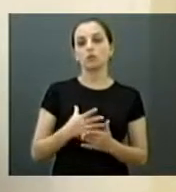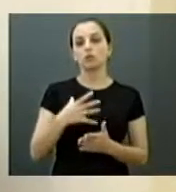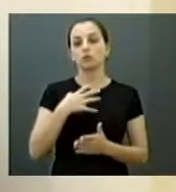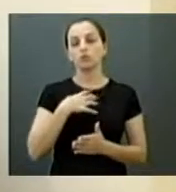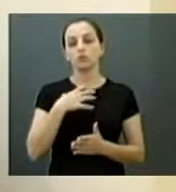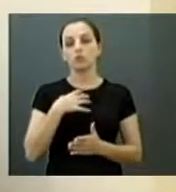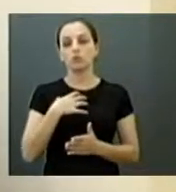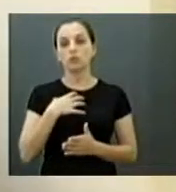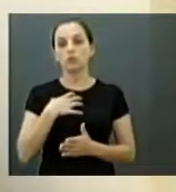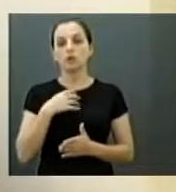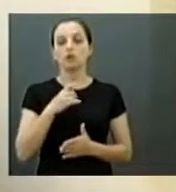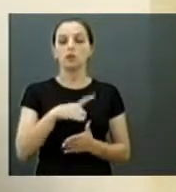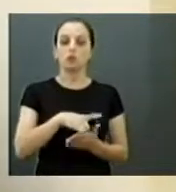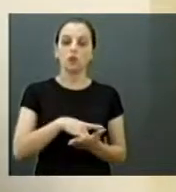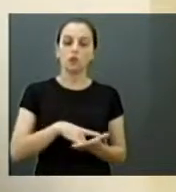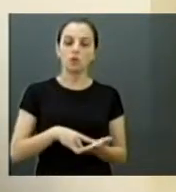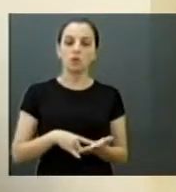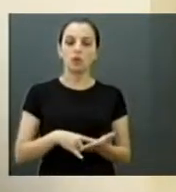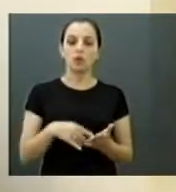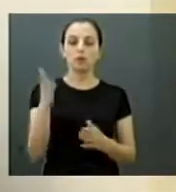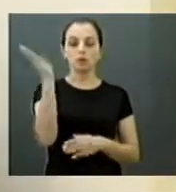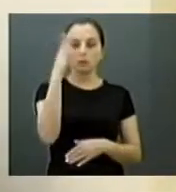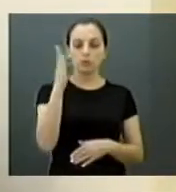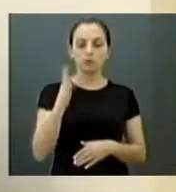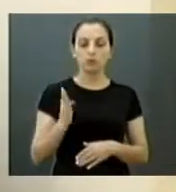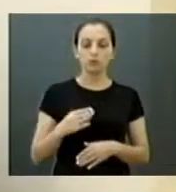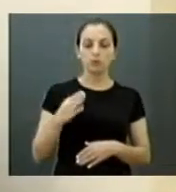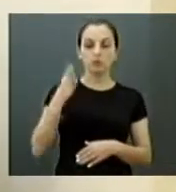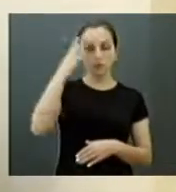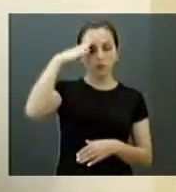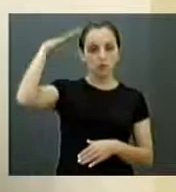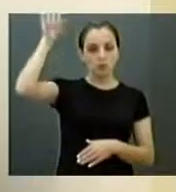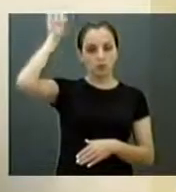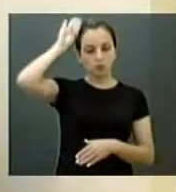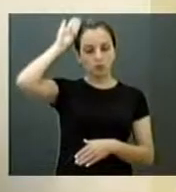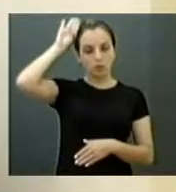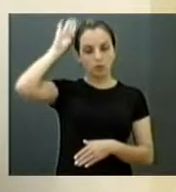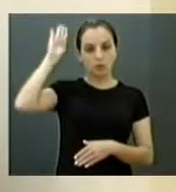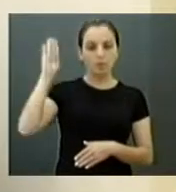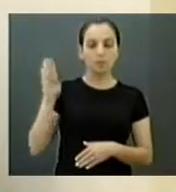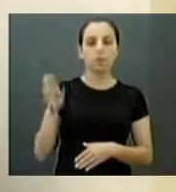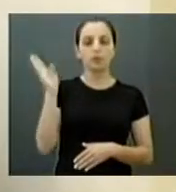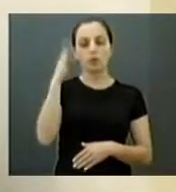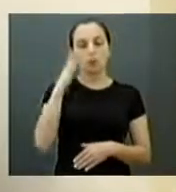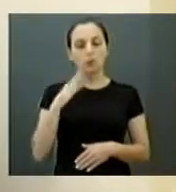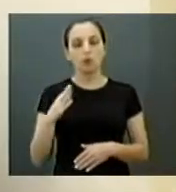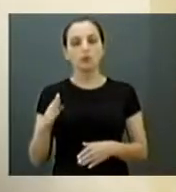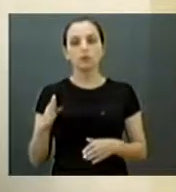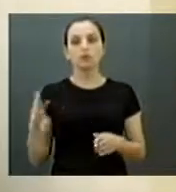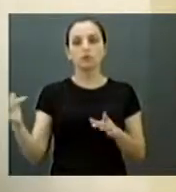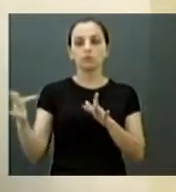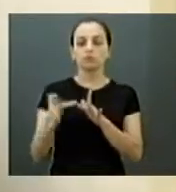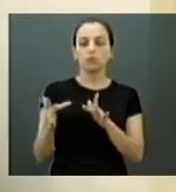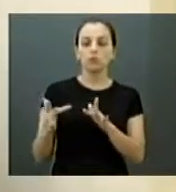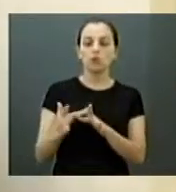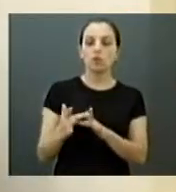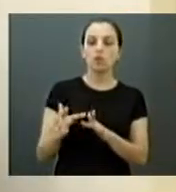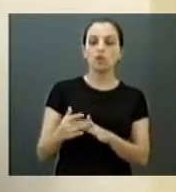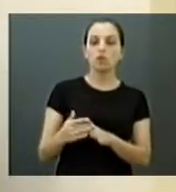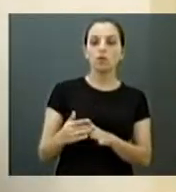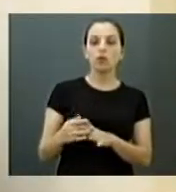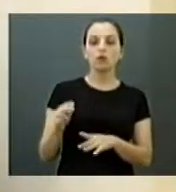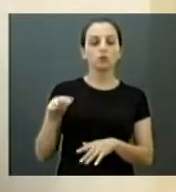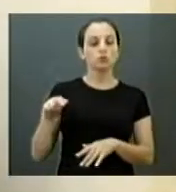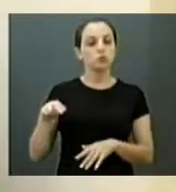contrato Brasil-Cuba. Para vocês terem uma ideia, o contrato que o Brasil celebrou com Cuba nunca antes